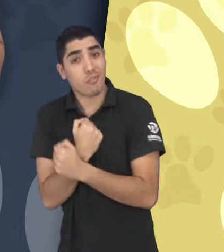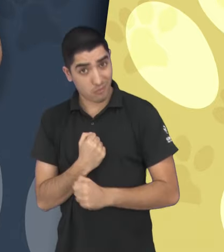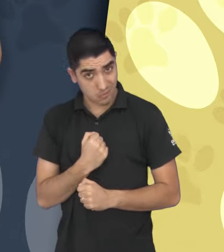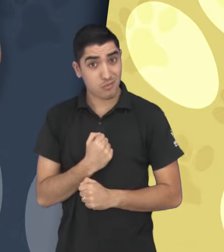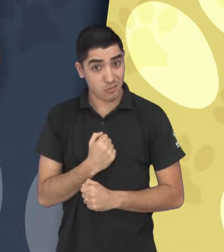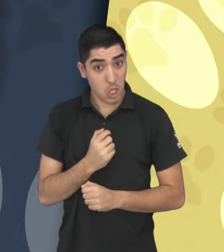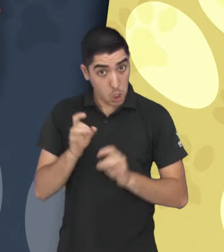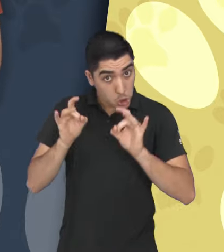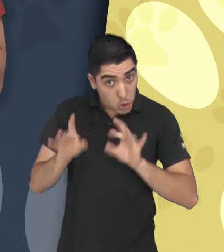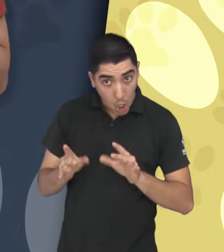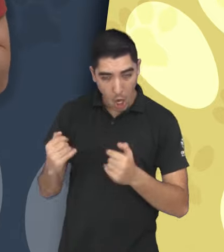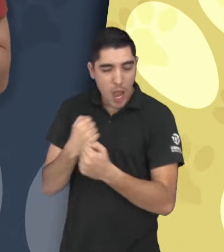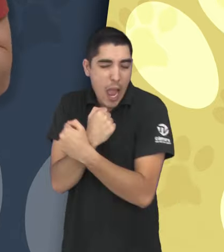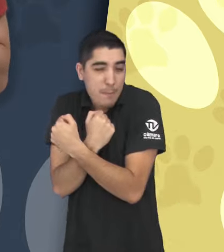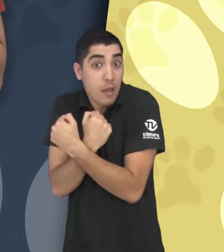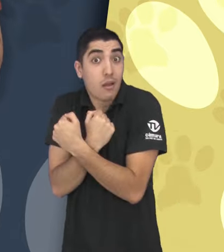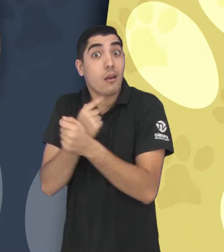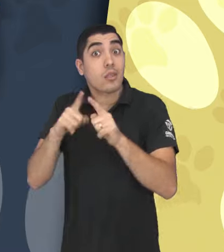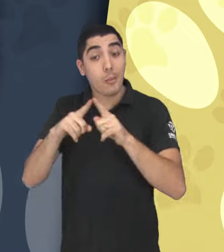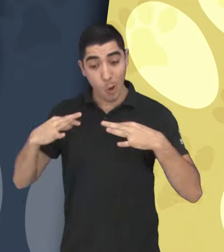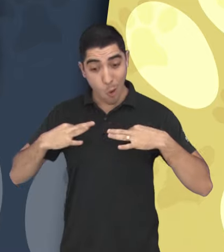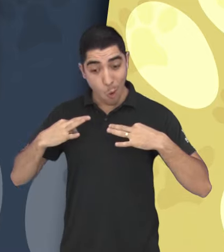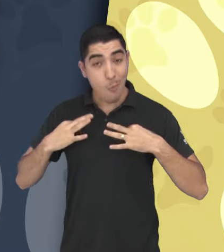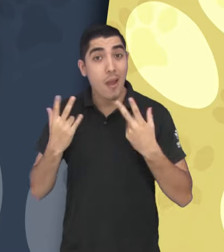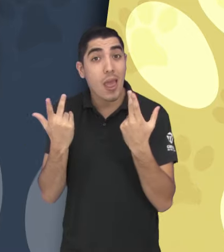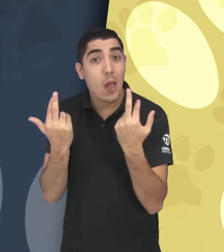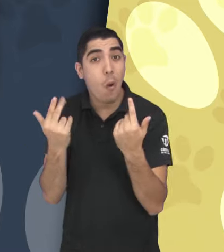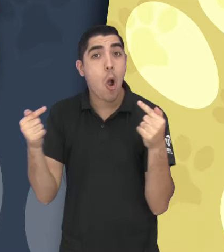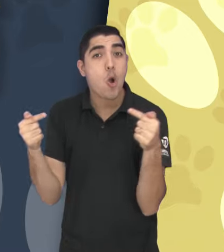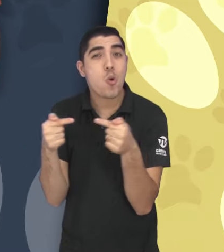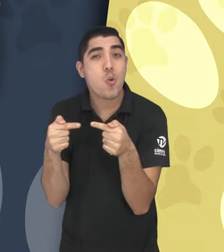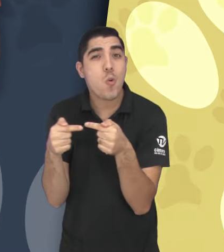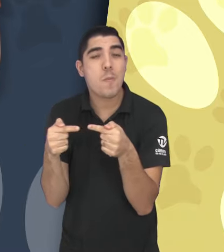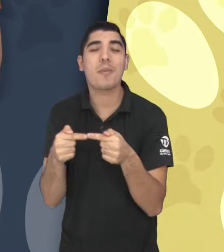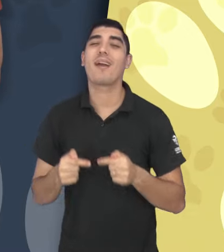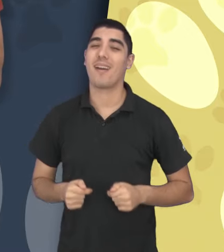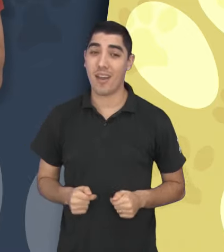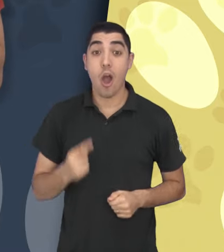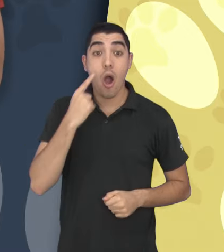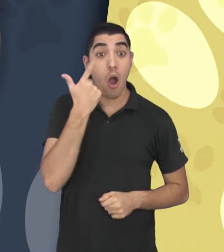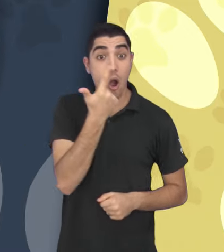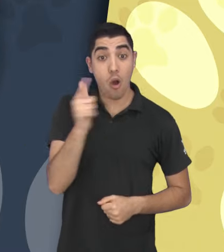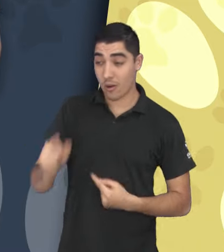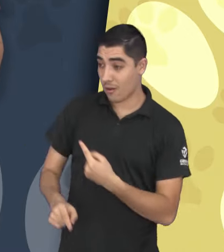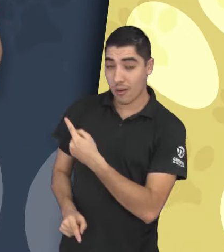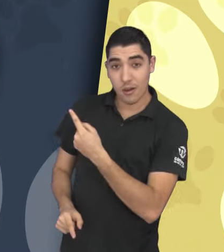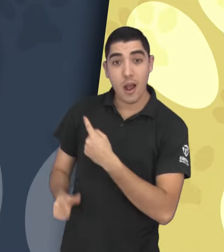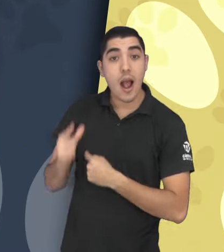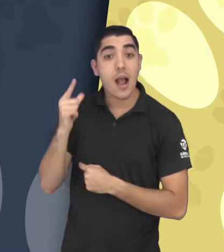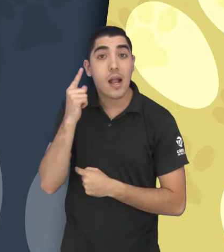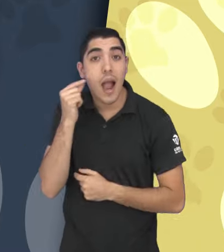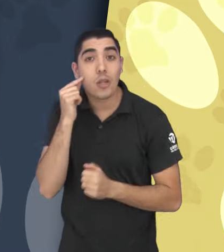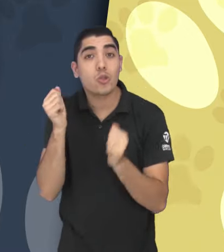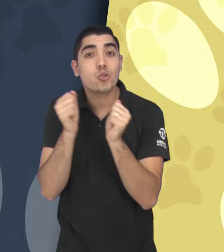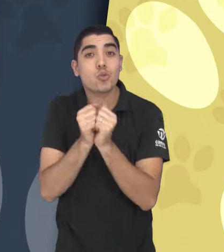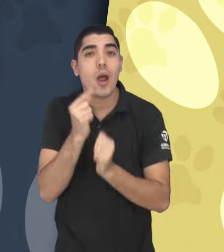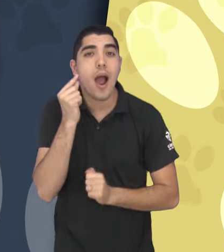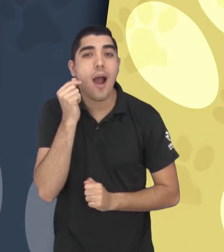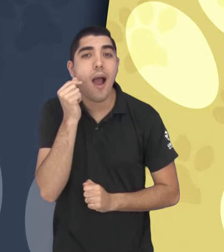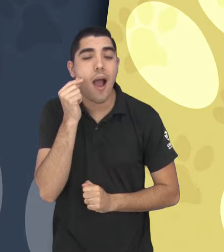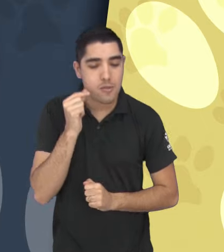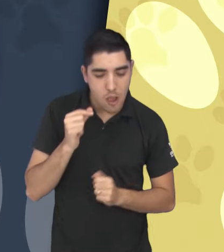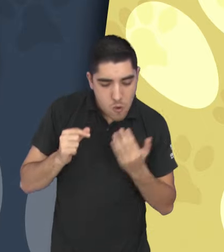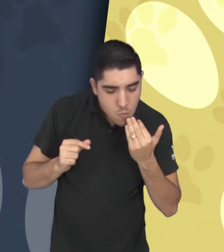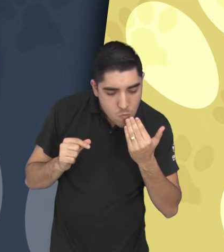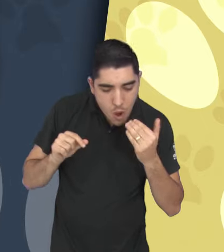não é só isso, hein? Com pijamas combinando. E este hamster aqui, ó, calmamente dividindo o almoço